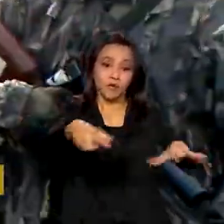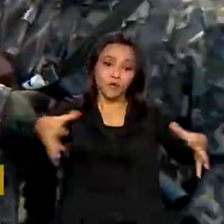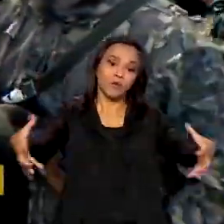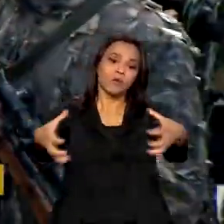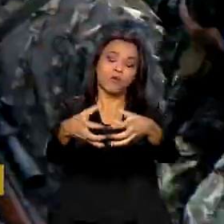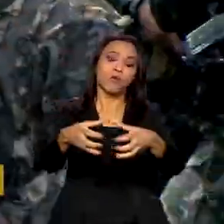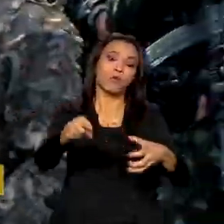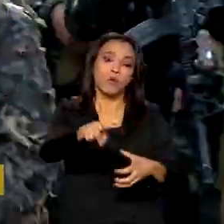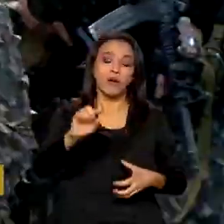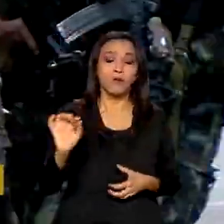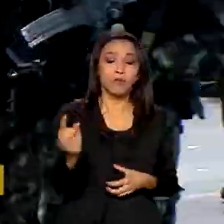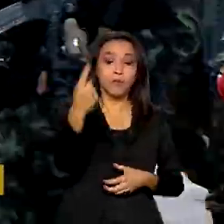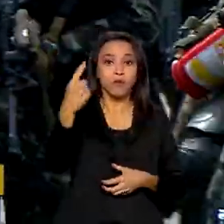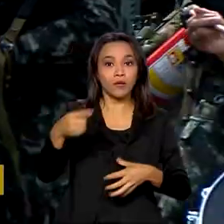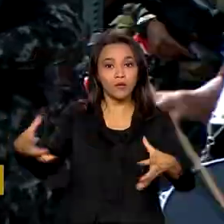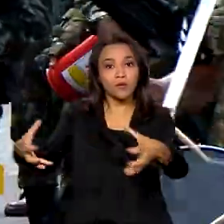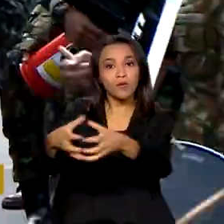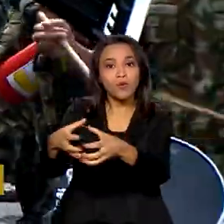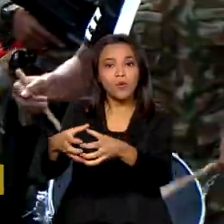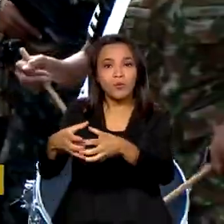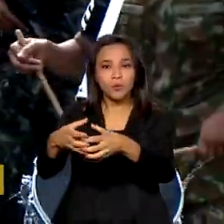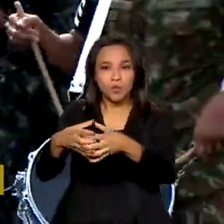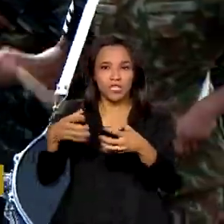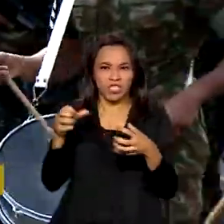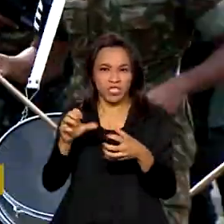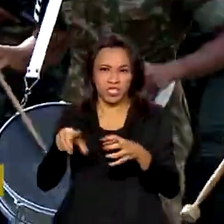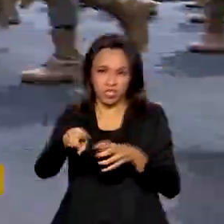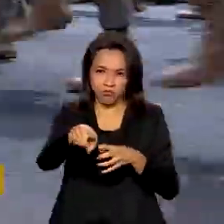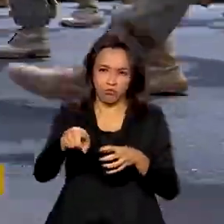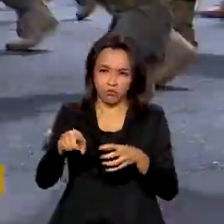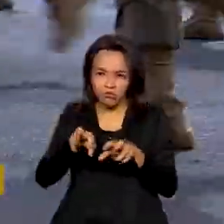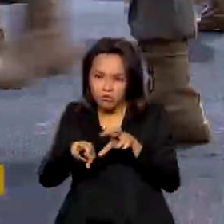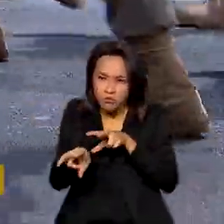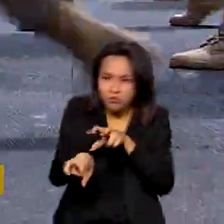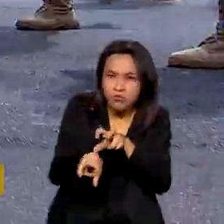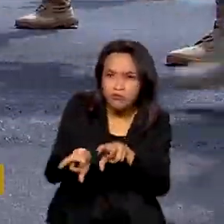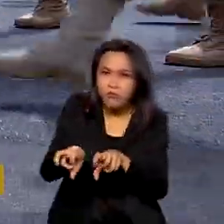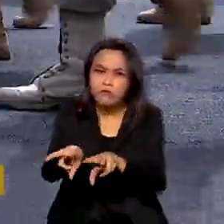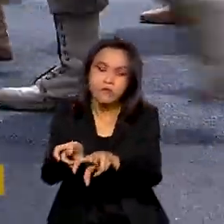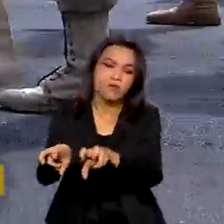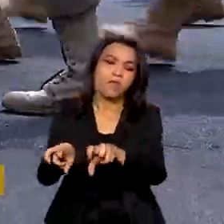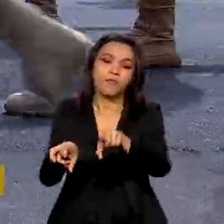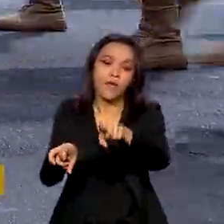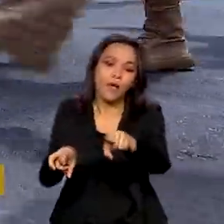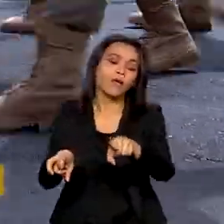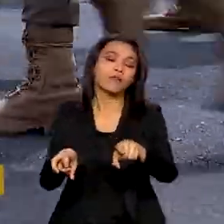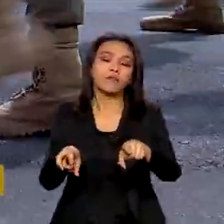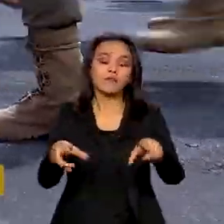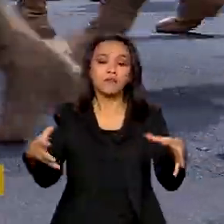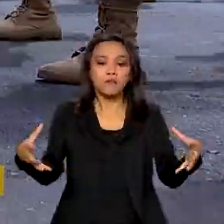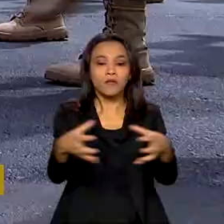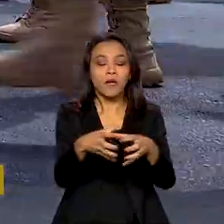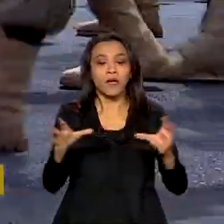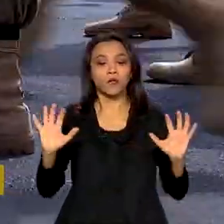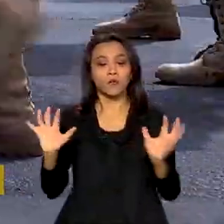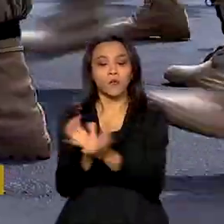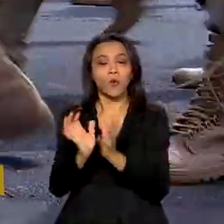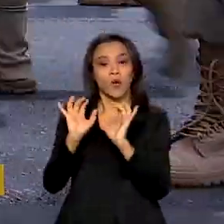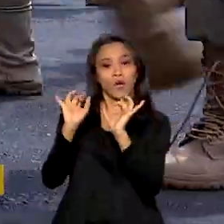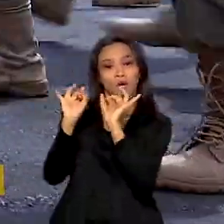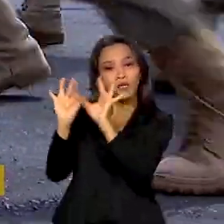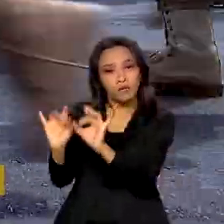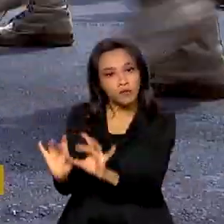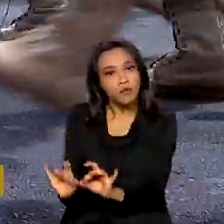Batalhão de Infantaria de Selva. Né? Esse daí já são os elementos do Comando de Operações Especiais,